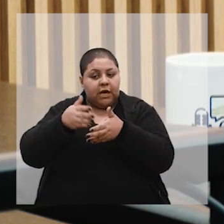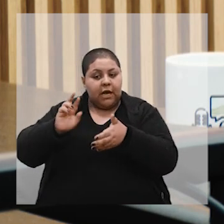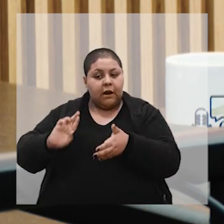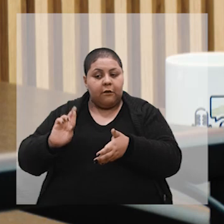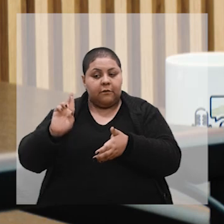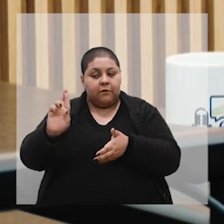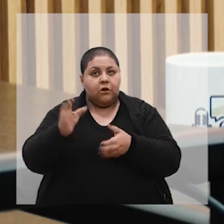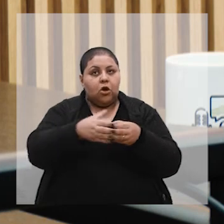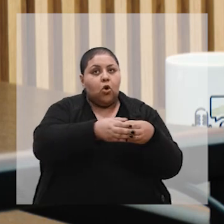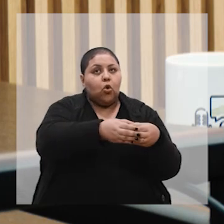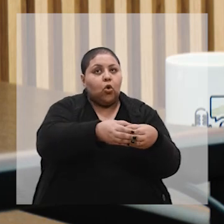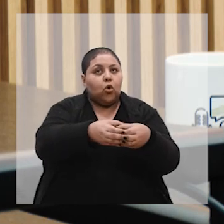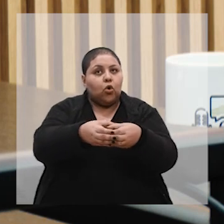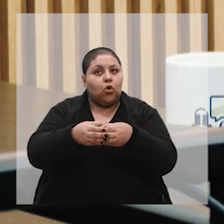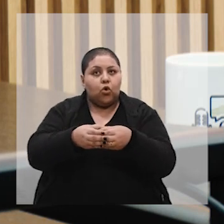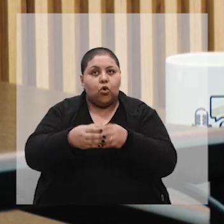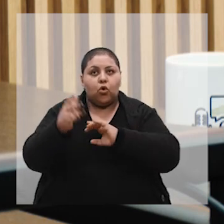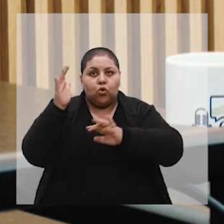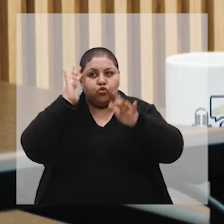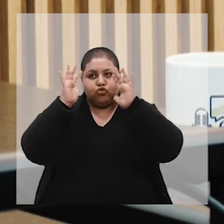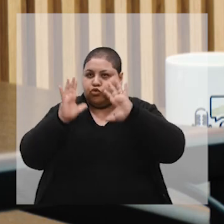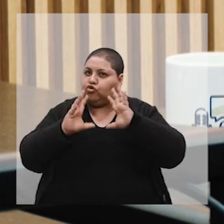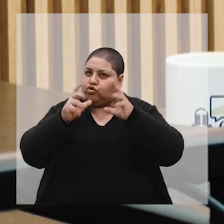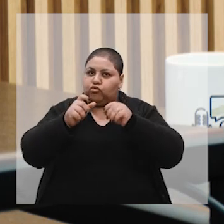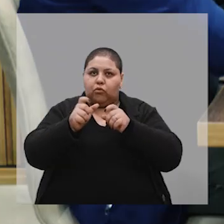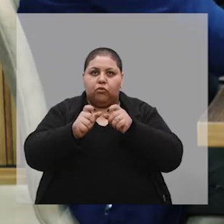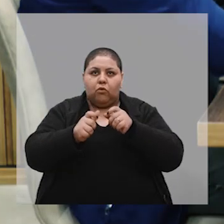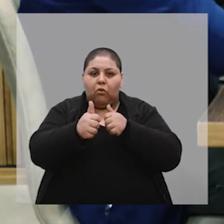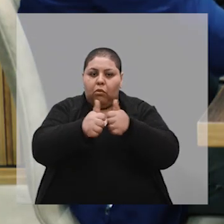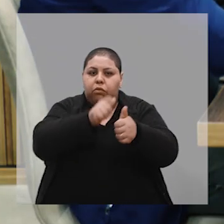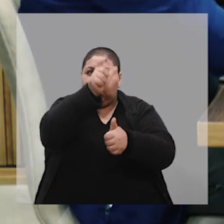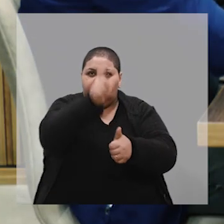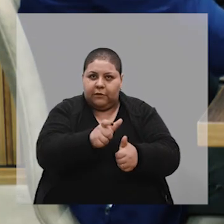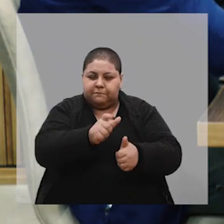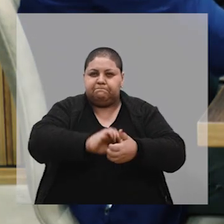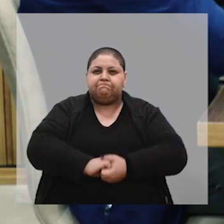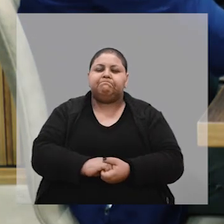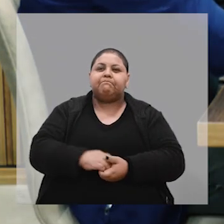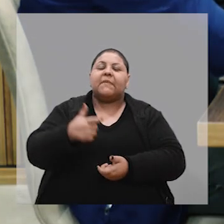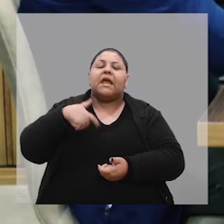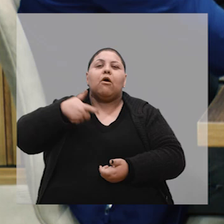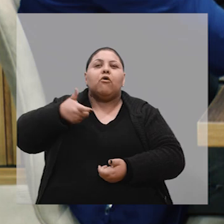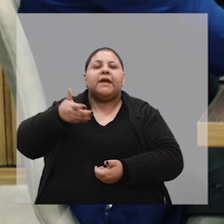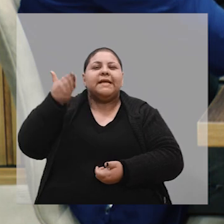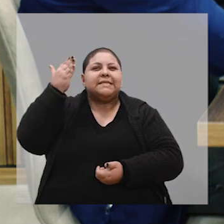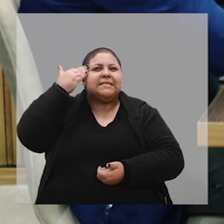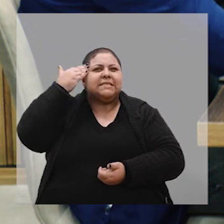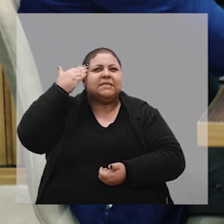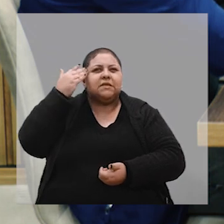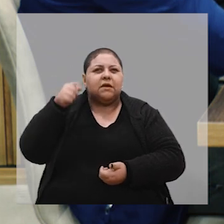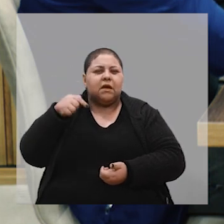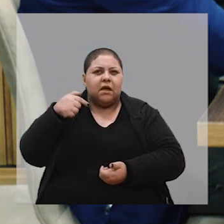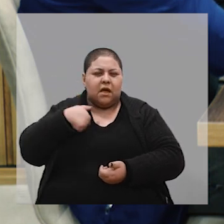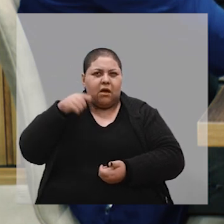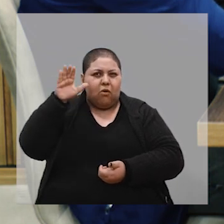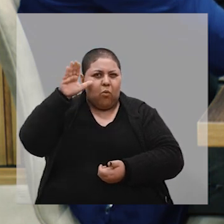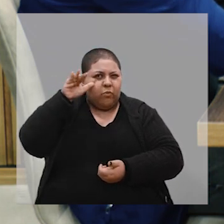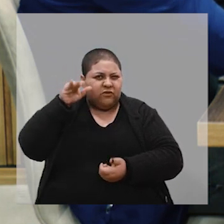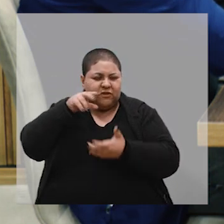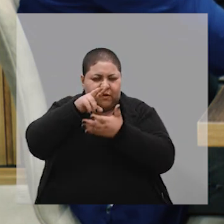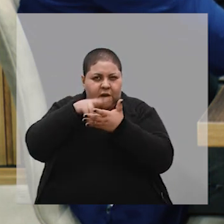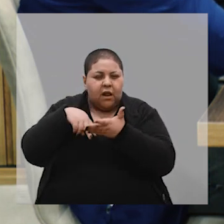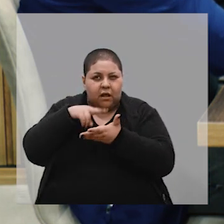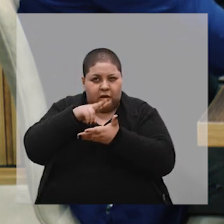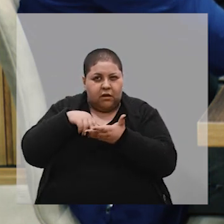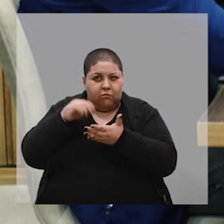representar daqui a pouco a seleção, que é o sonho de todo atleta, né, cara? Sabe que tem uma curiosidade, Zé? Eu tava observando e lendo um pouco